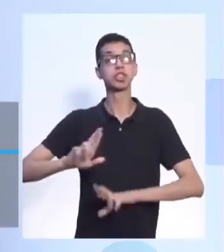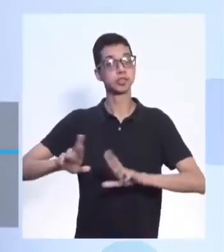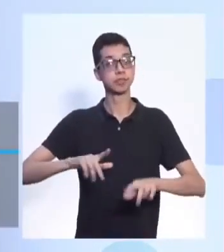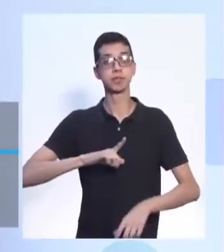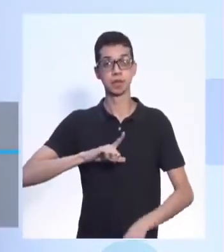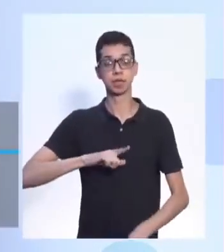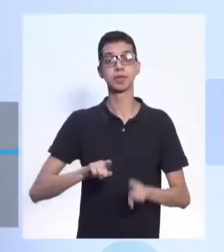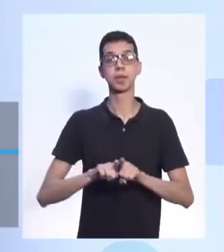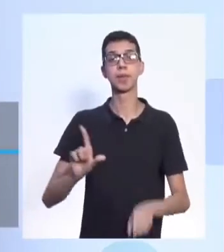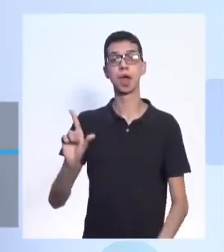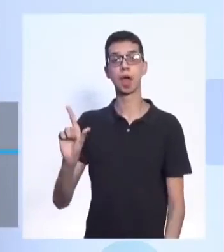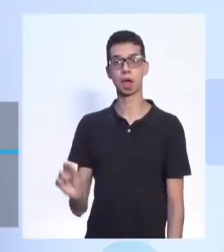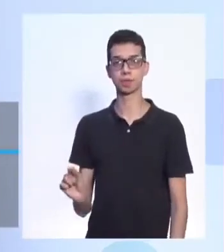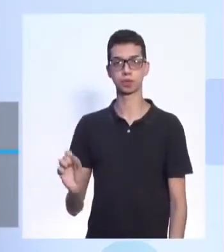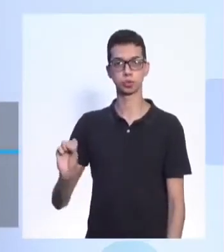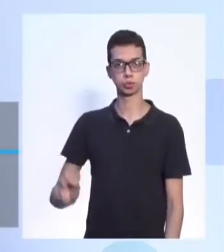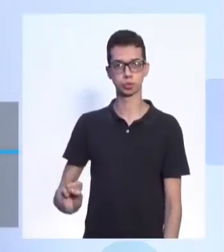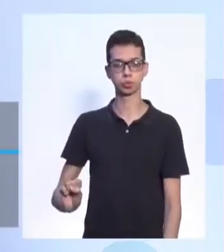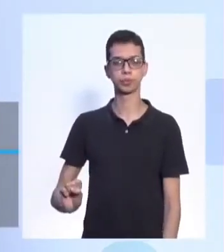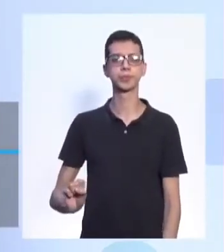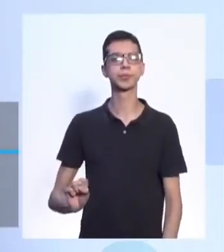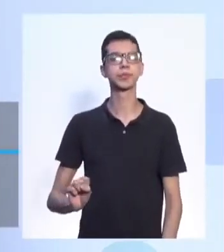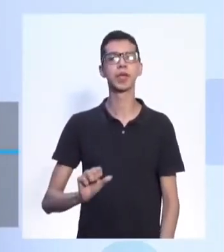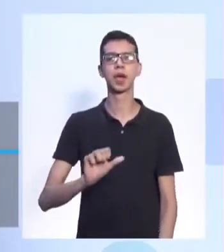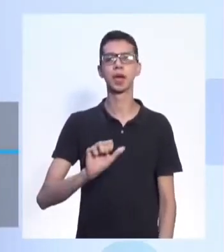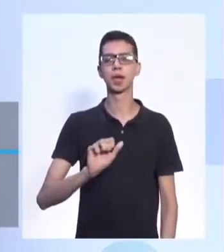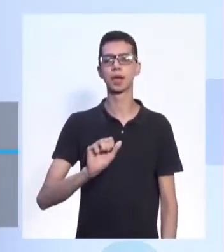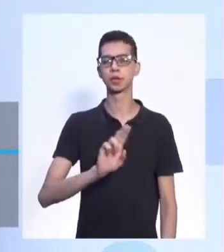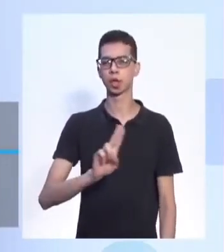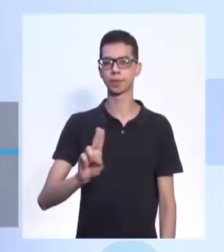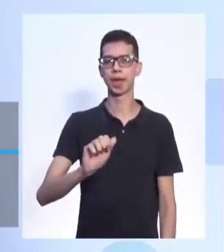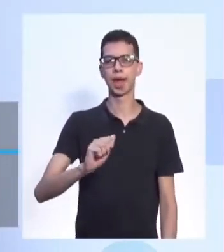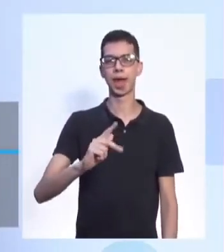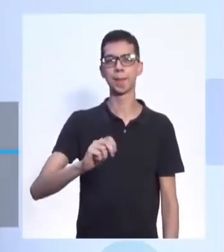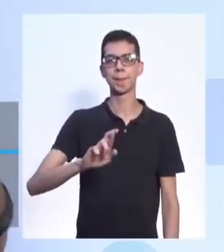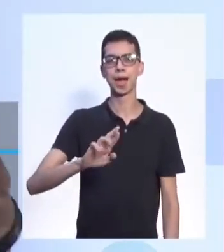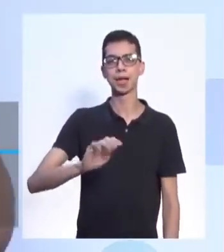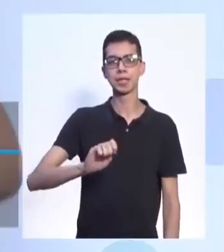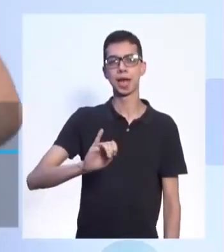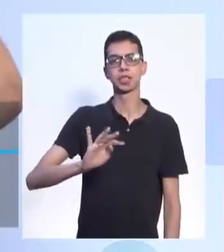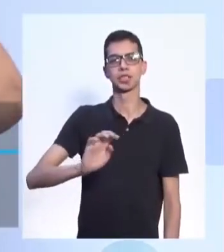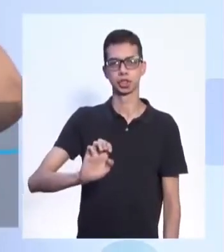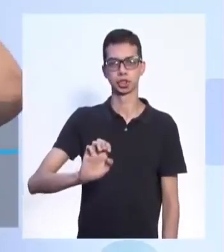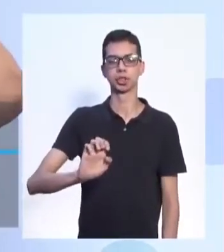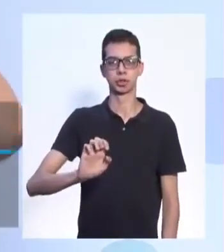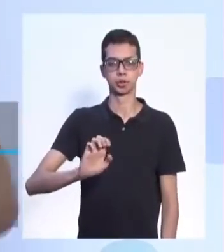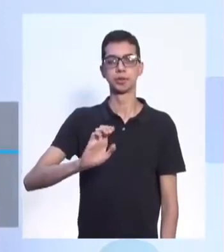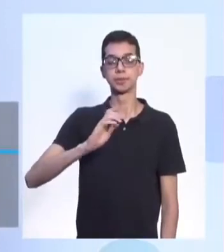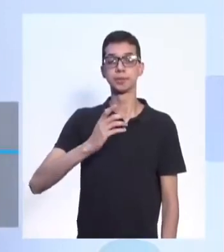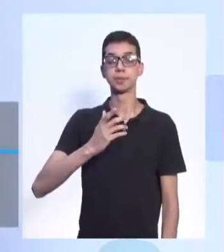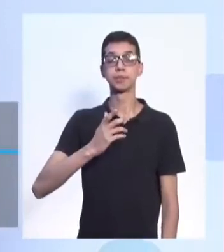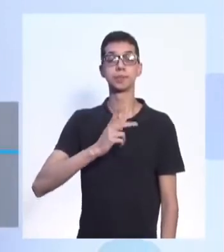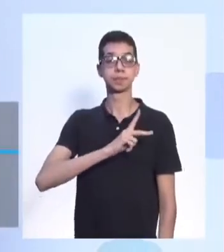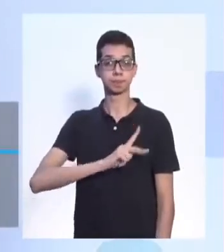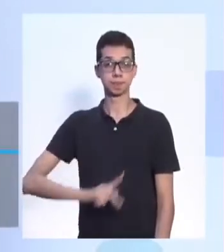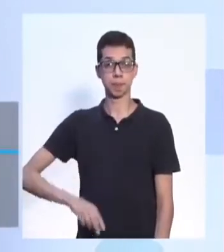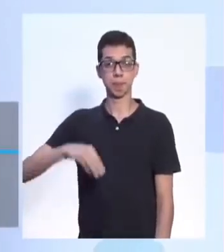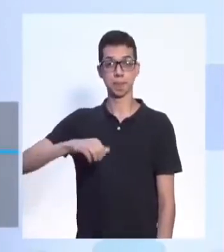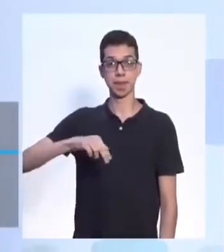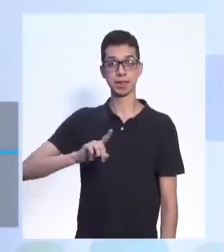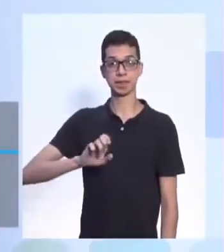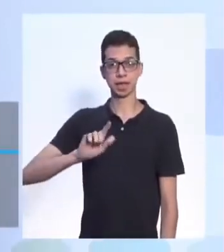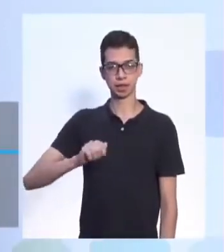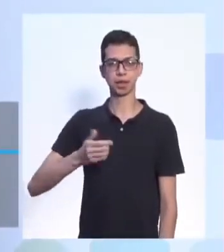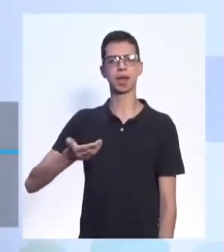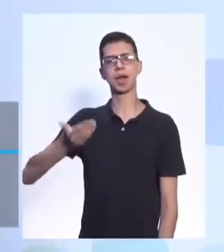Sul o apartheid, que foi um movimento super importante com Mandela para justamente acabar com essa questão do imperialismo inglês